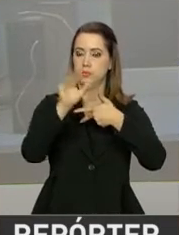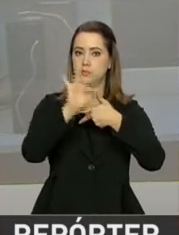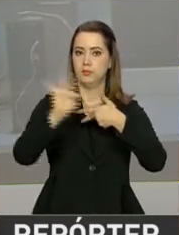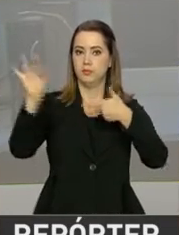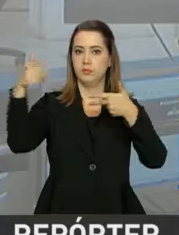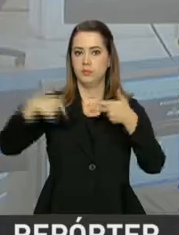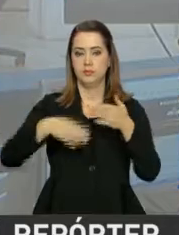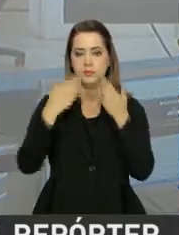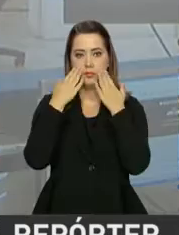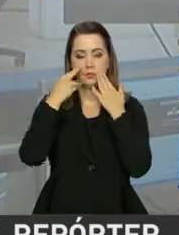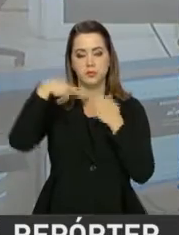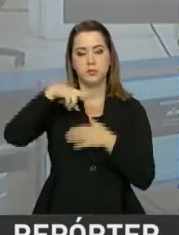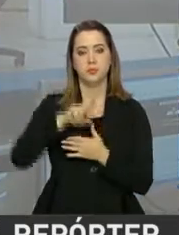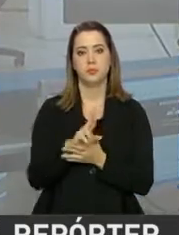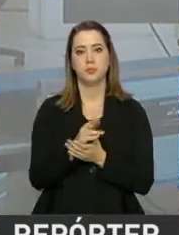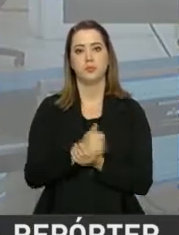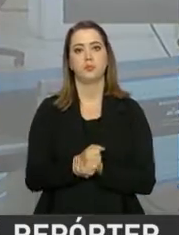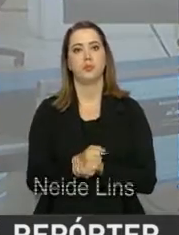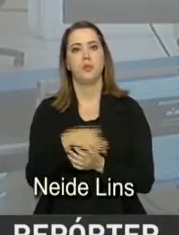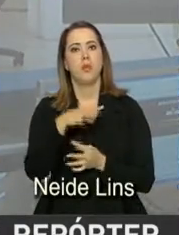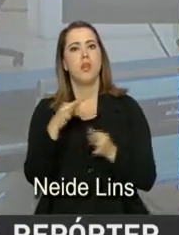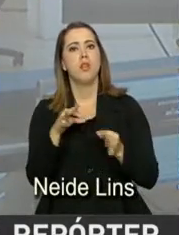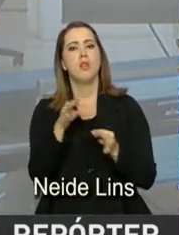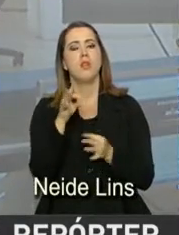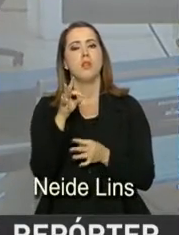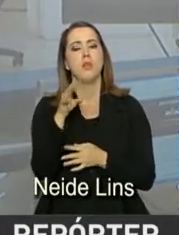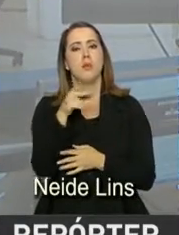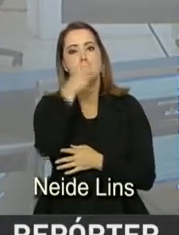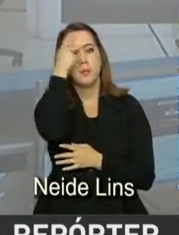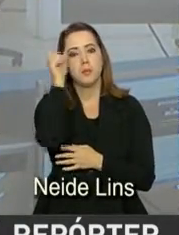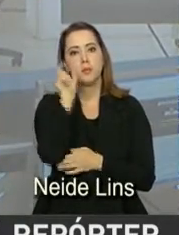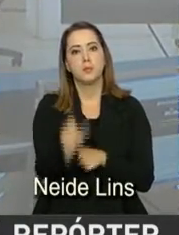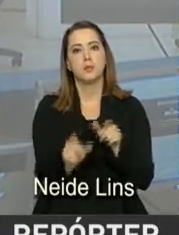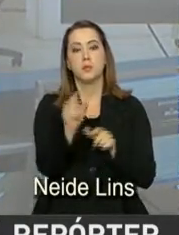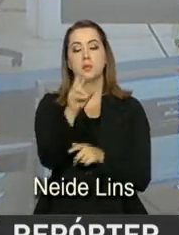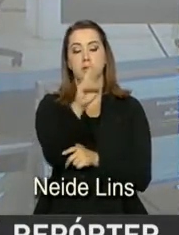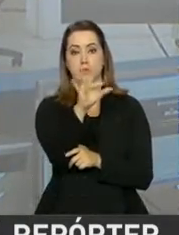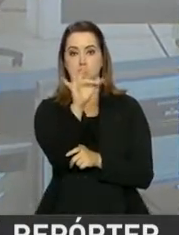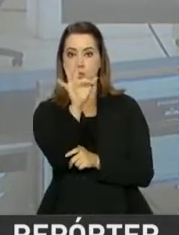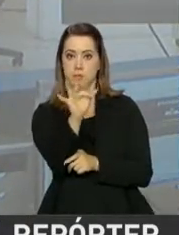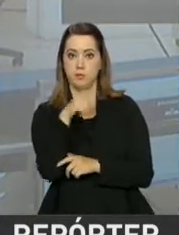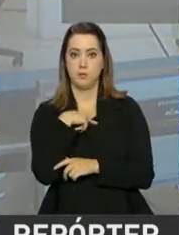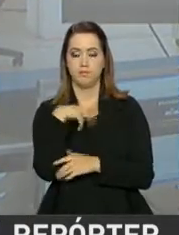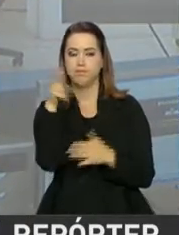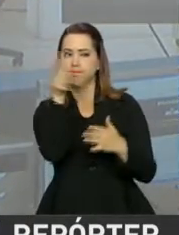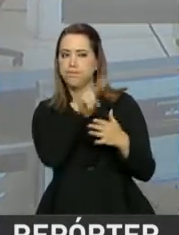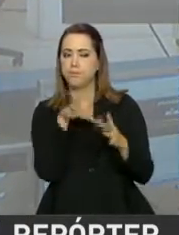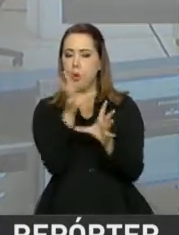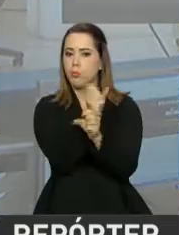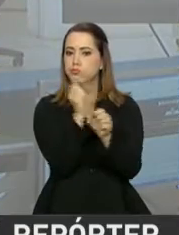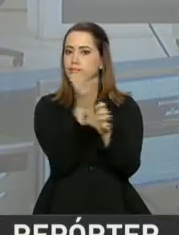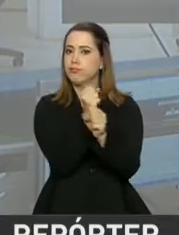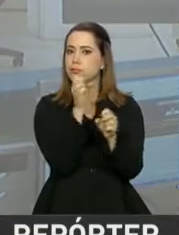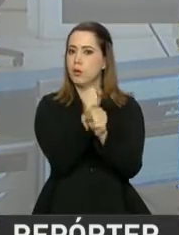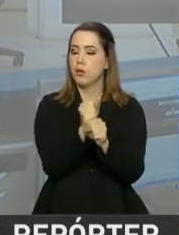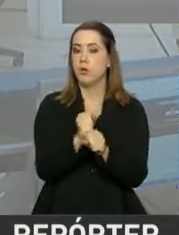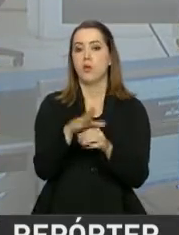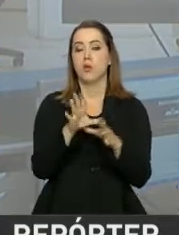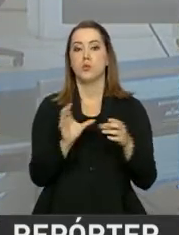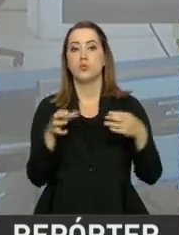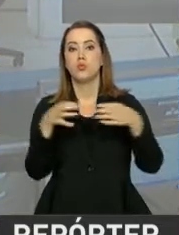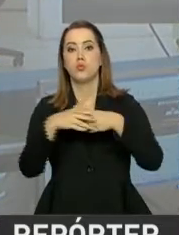Repórter NBR técnicos da Receita Federal vão analisar a prestação de contas de candidatos partidos e coligações